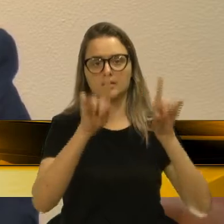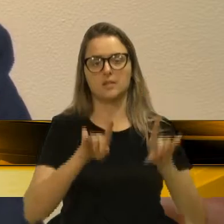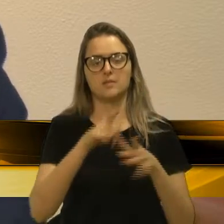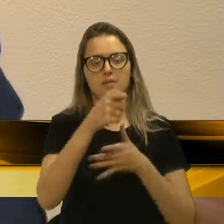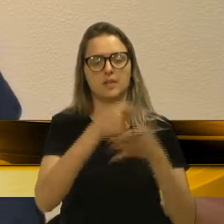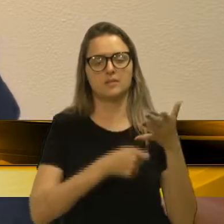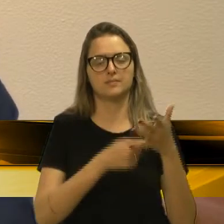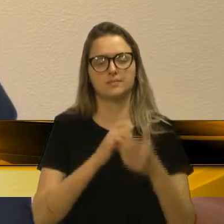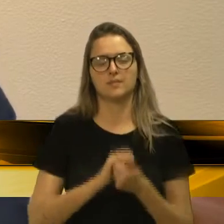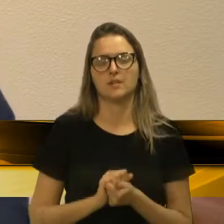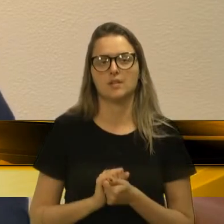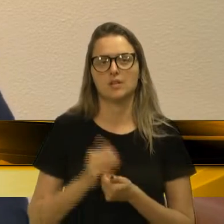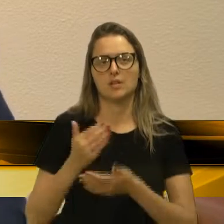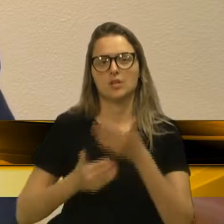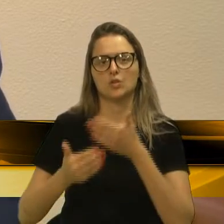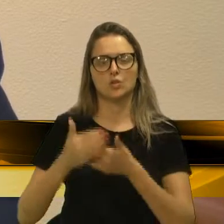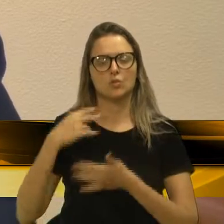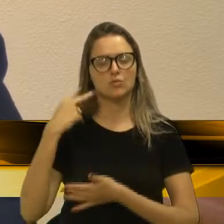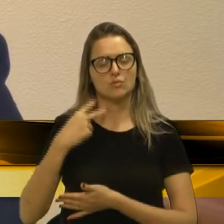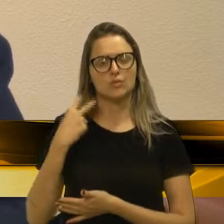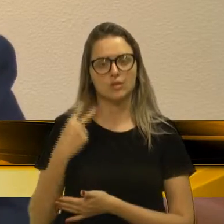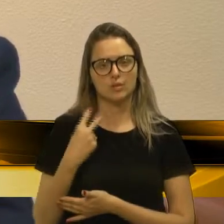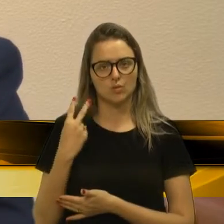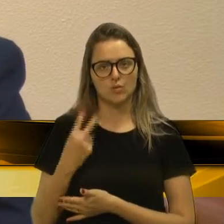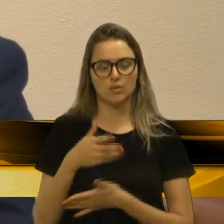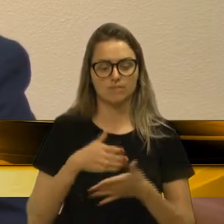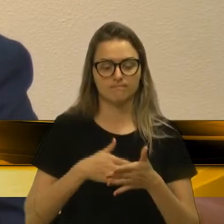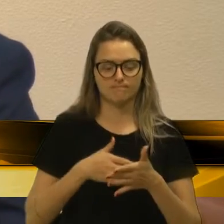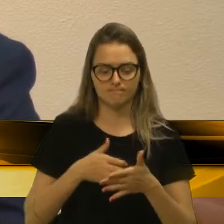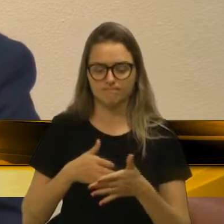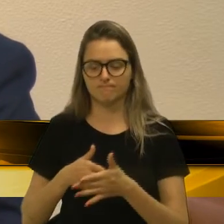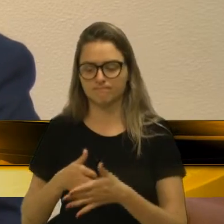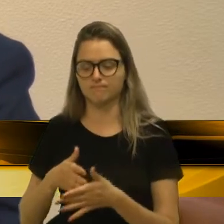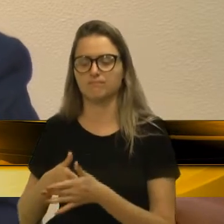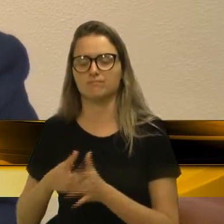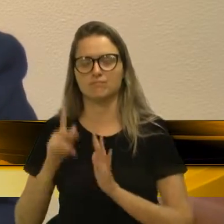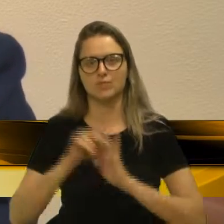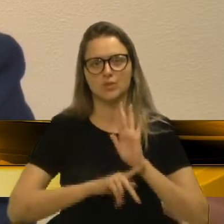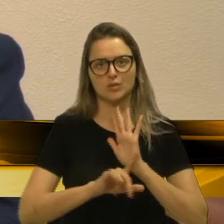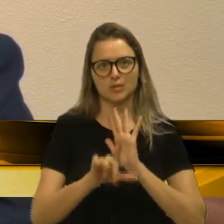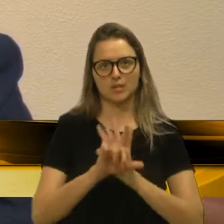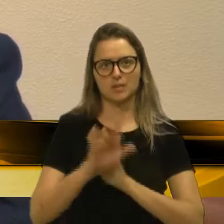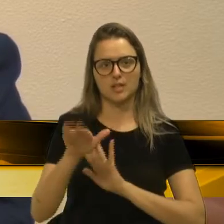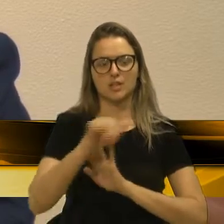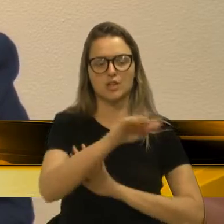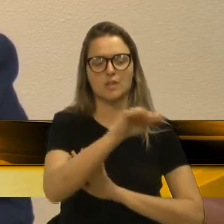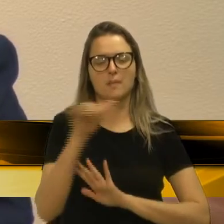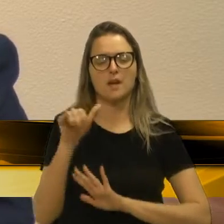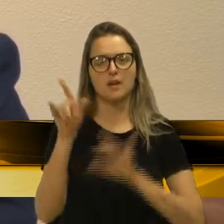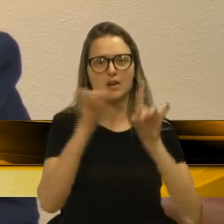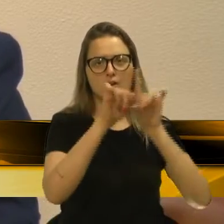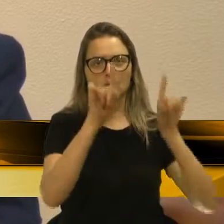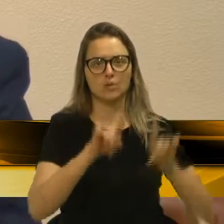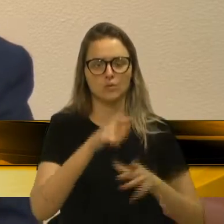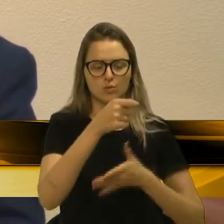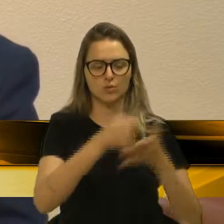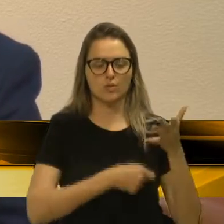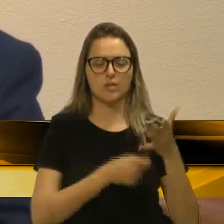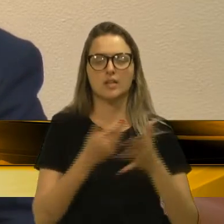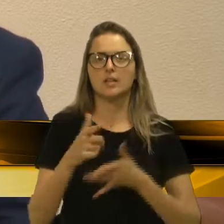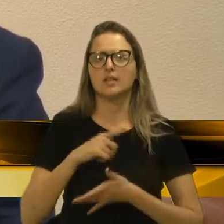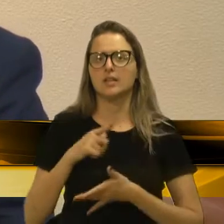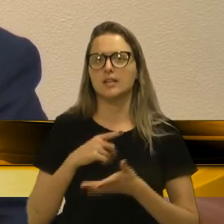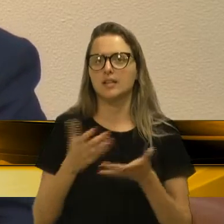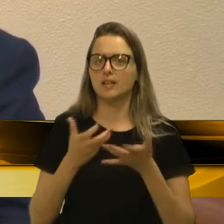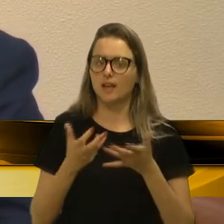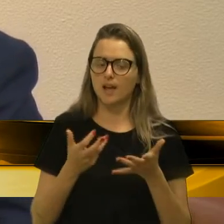mesmos nobres vereadores estão travando o projeto de lei que necessitamos para a simples nomeação de servidores públicos, no intuito de